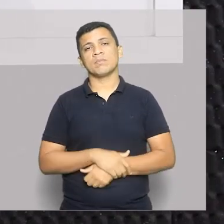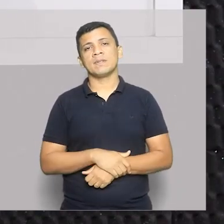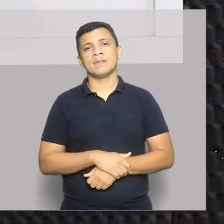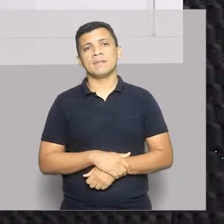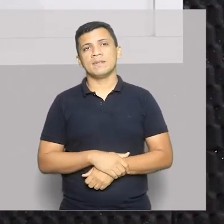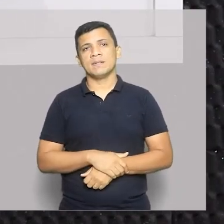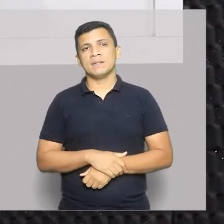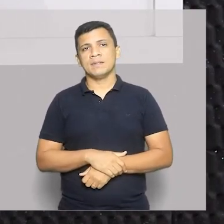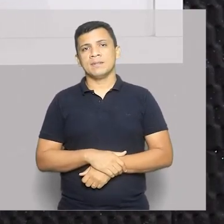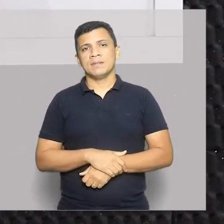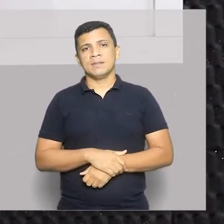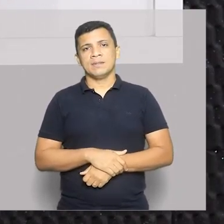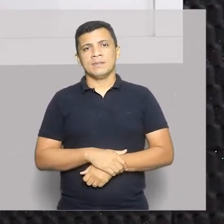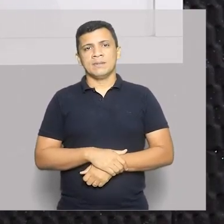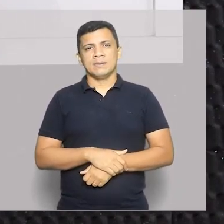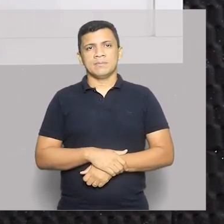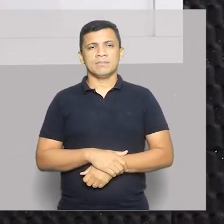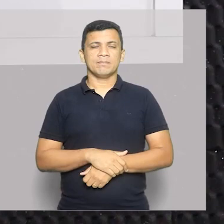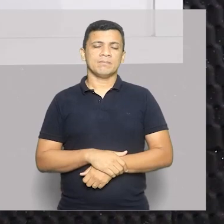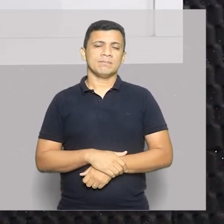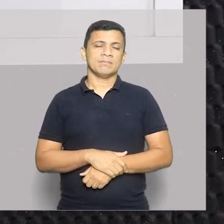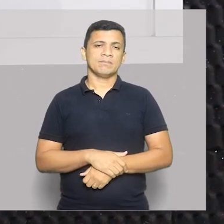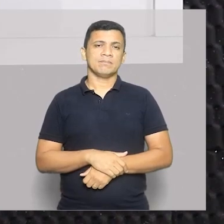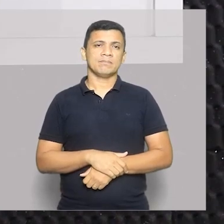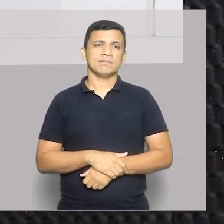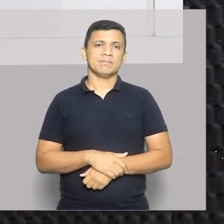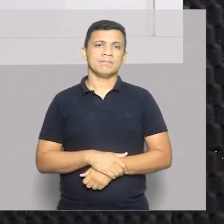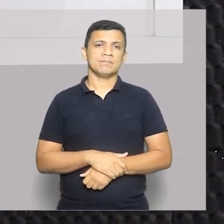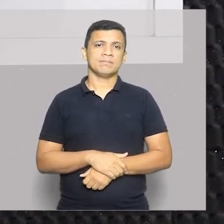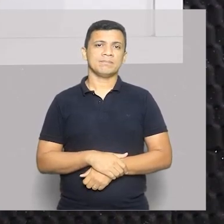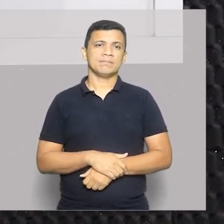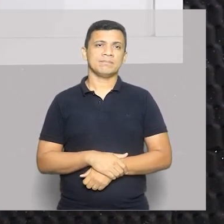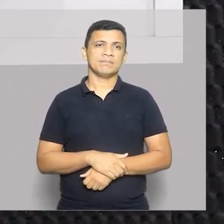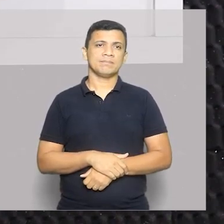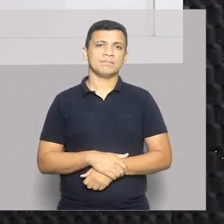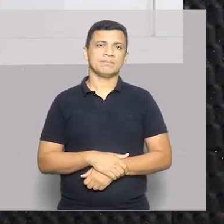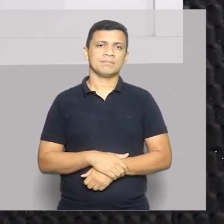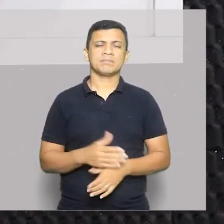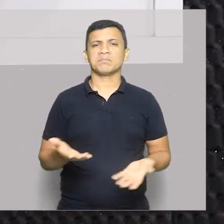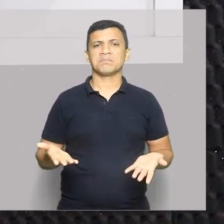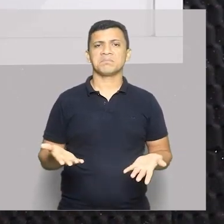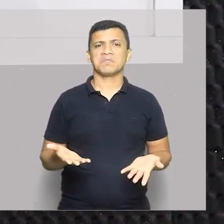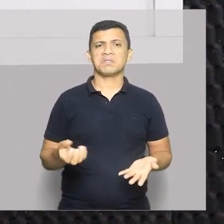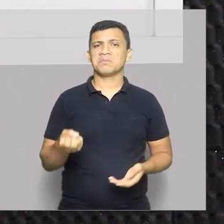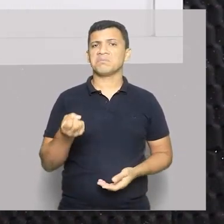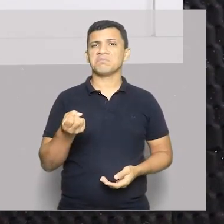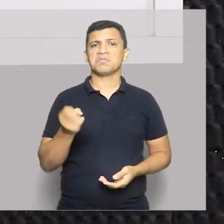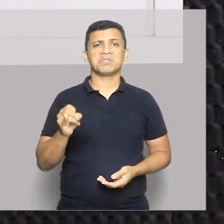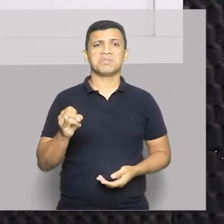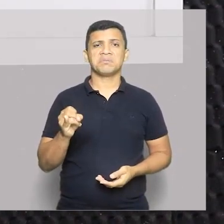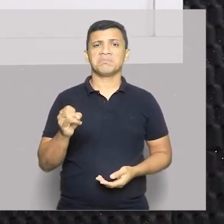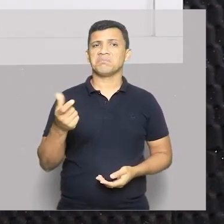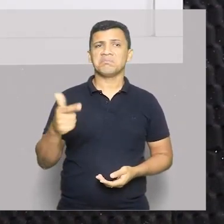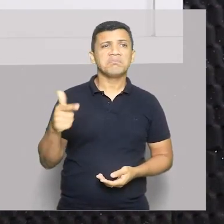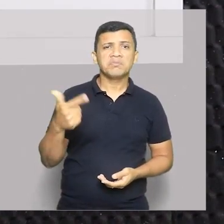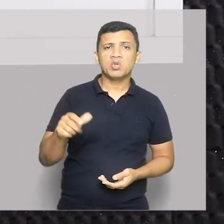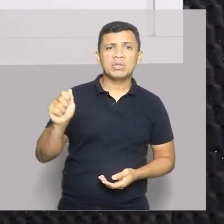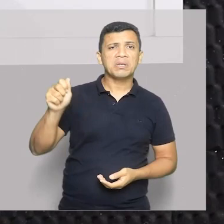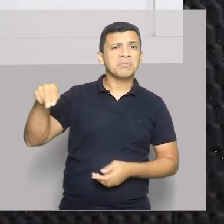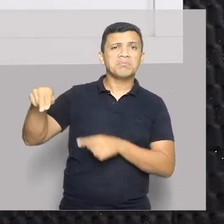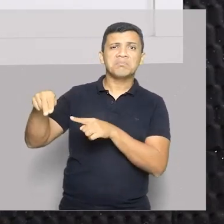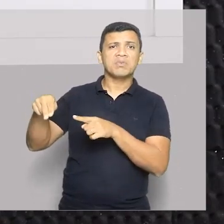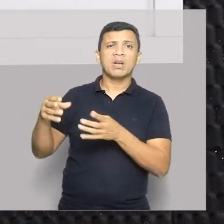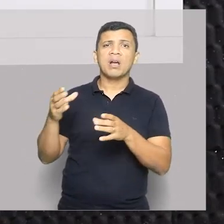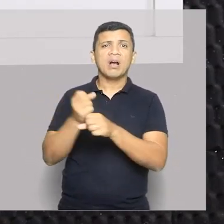dos N termos. Beleza? E, professor, se eu não tiver esse AN, como é que eu calculo esse AN? Se eu